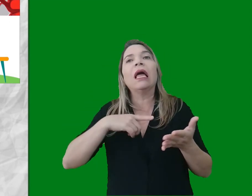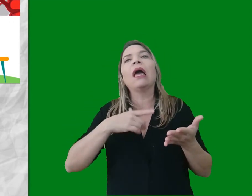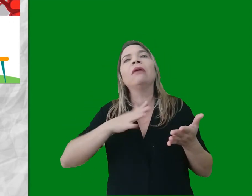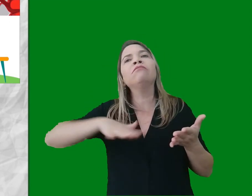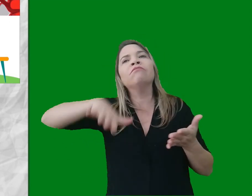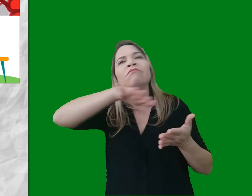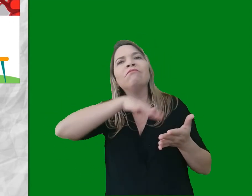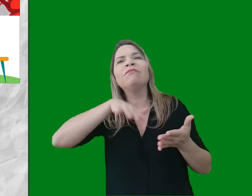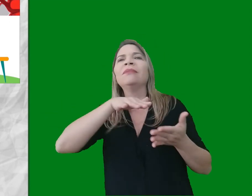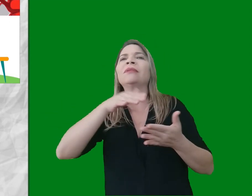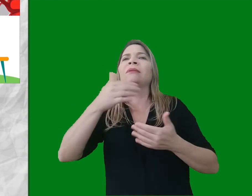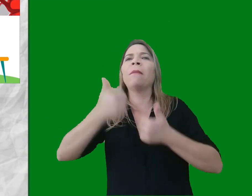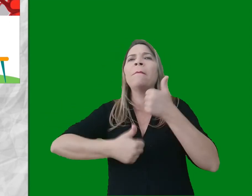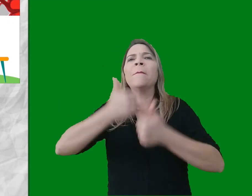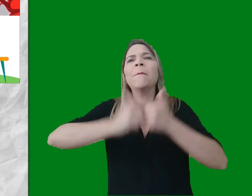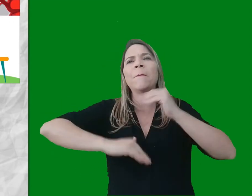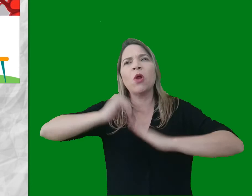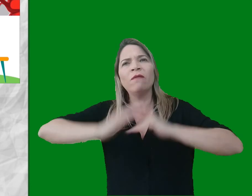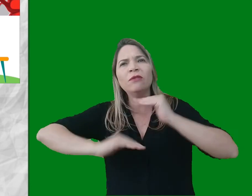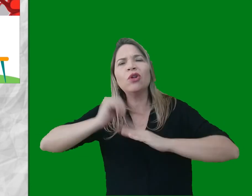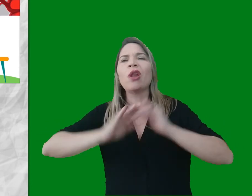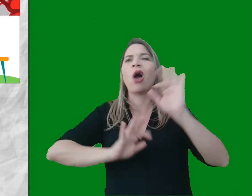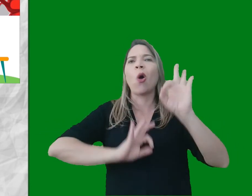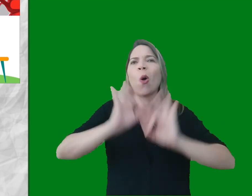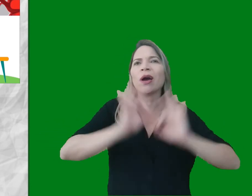o distante futebol profissional. Sua organização e